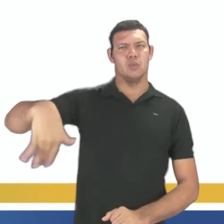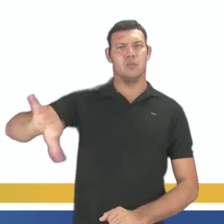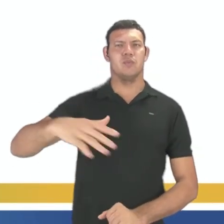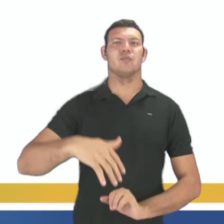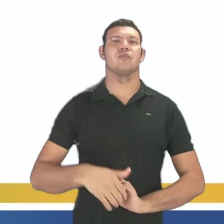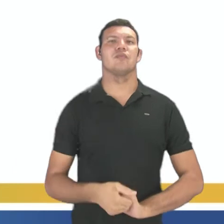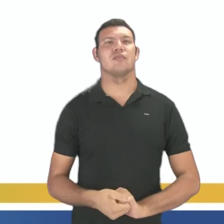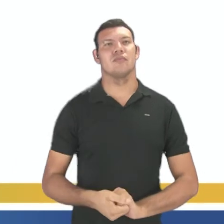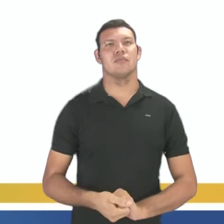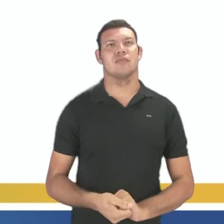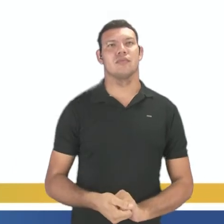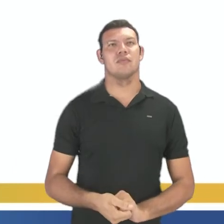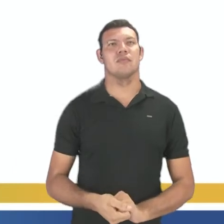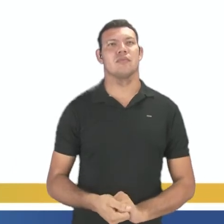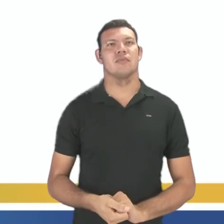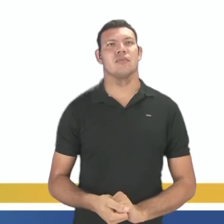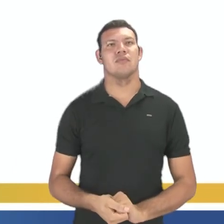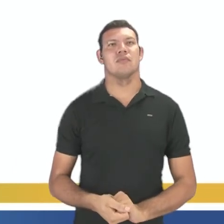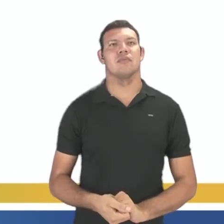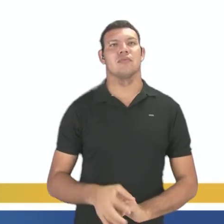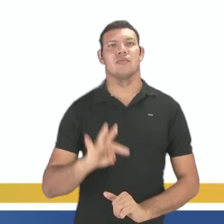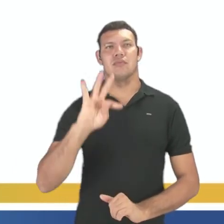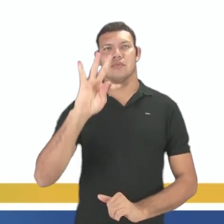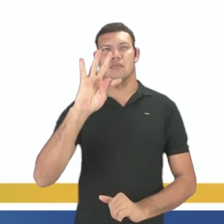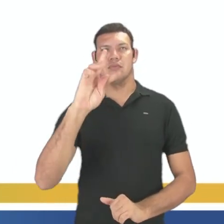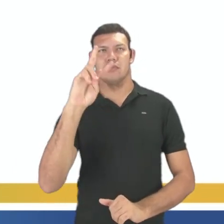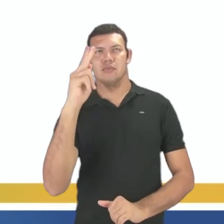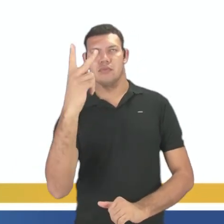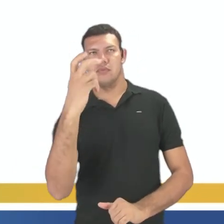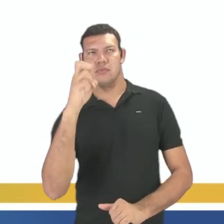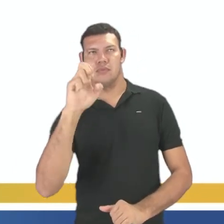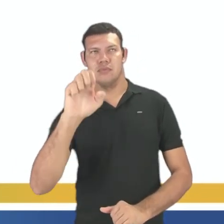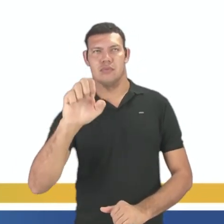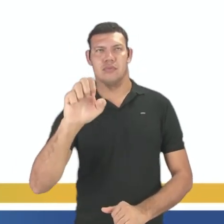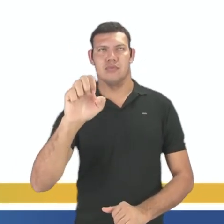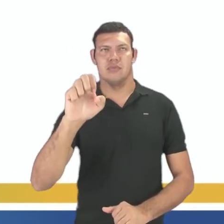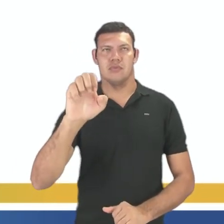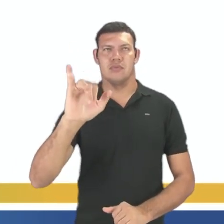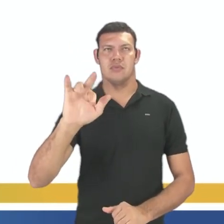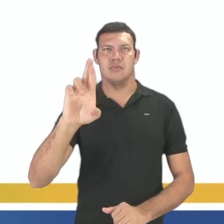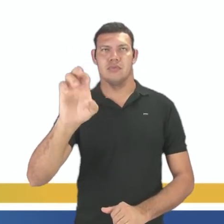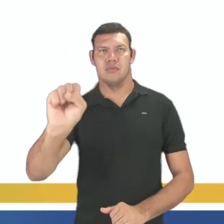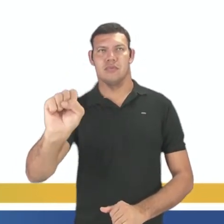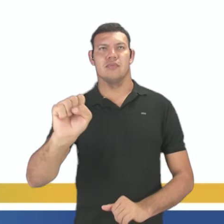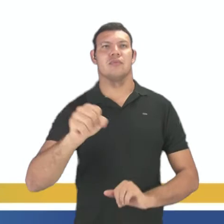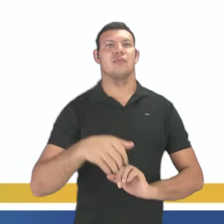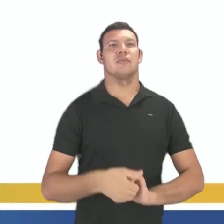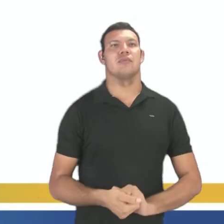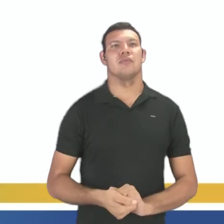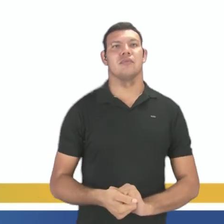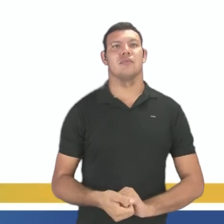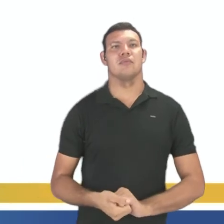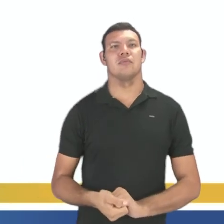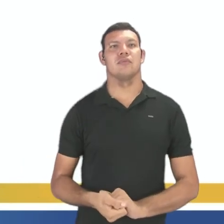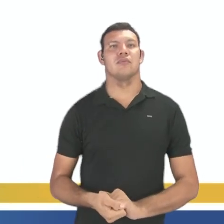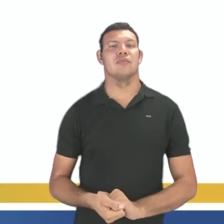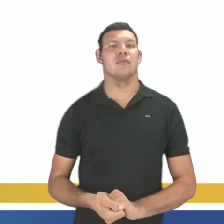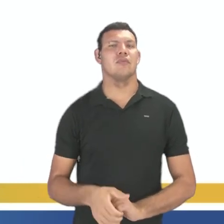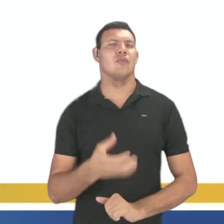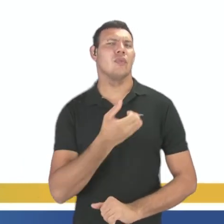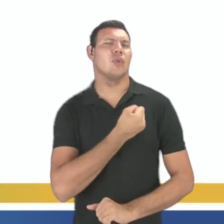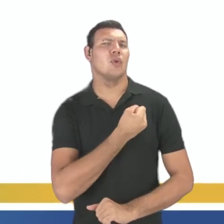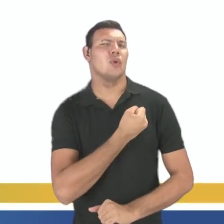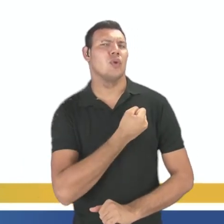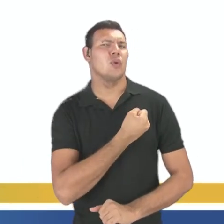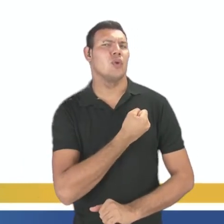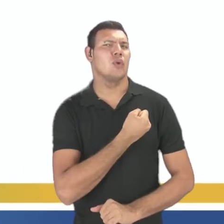I know my phone, um exemplo com theirs, para finalizar essa parte. I know my phone number, but I don't remember theirs. Eu sei